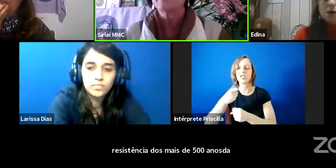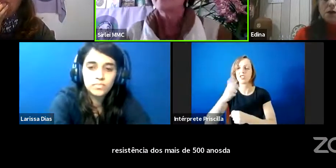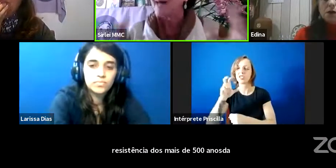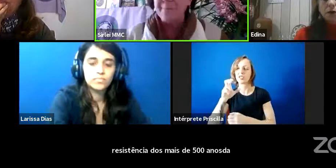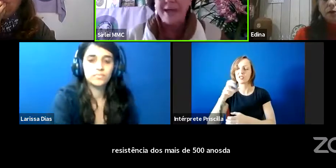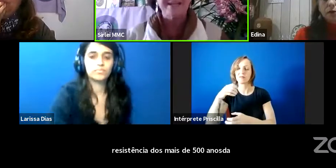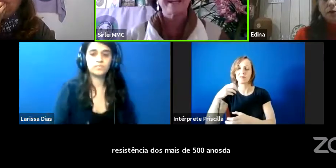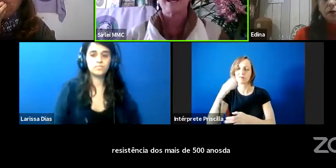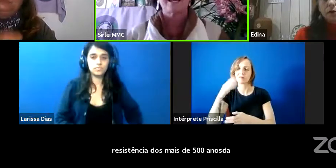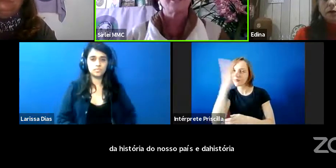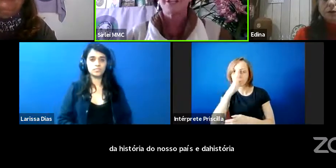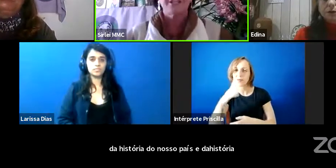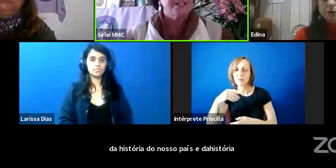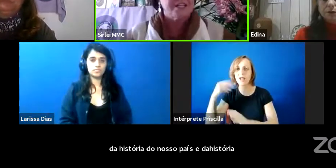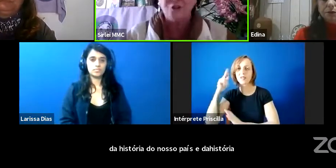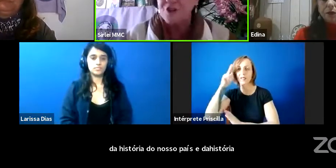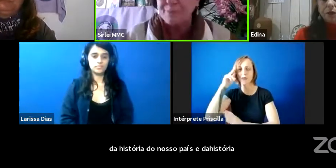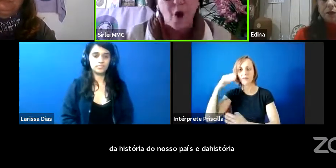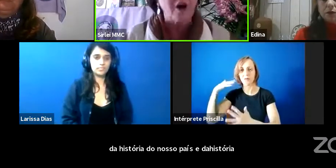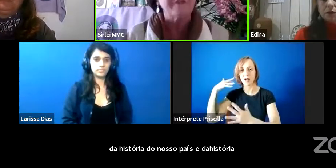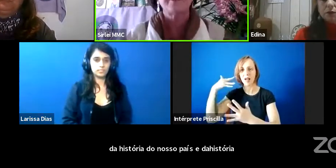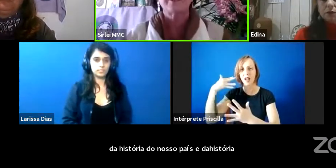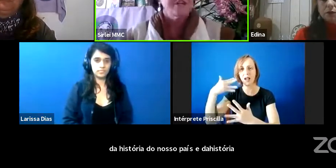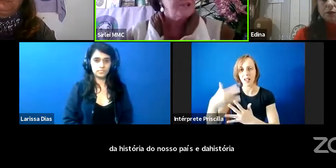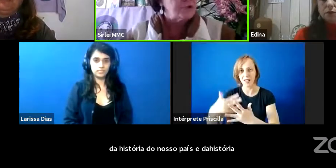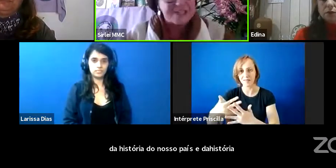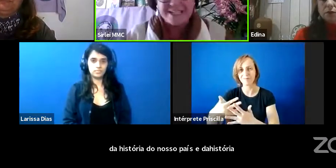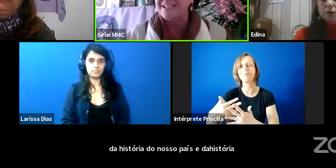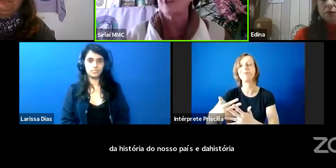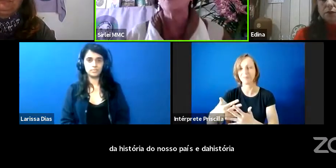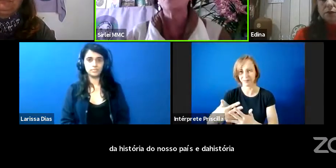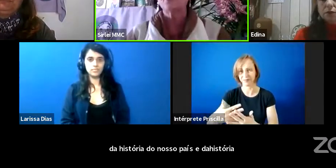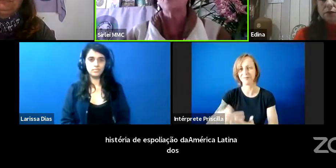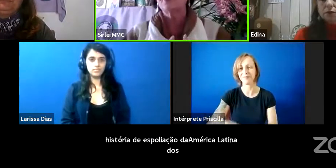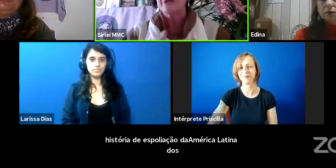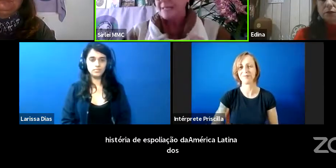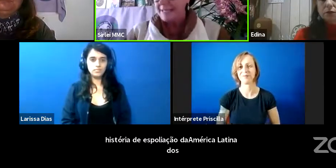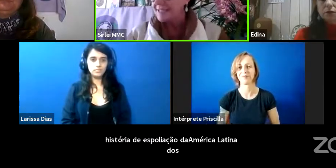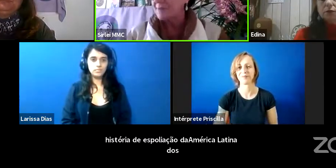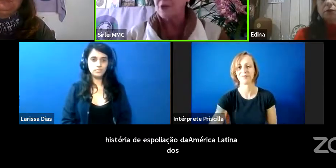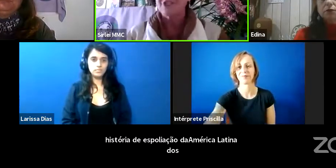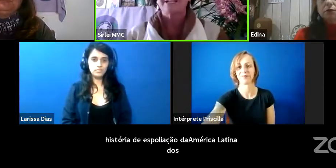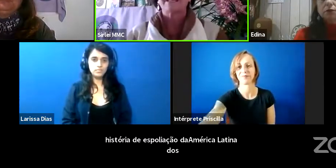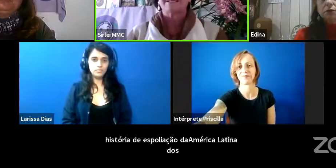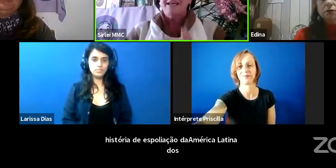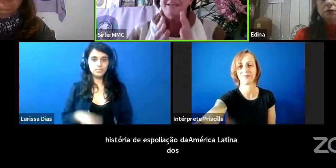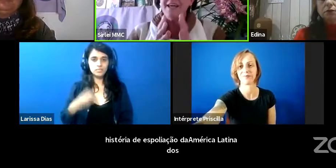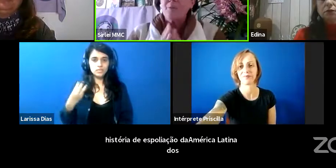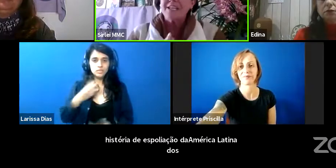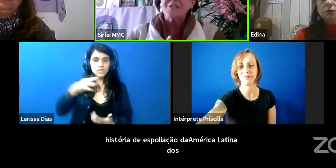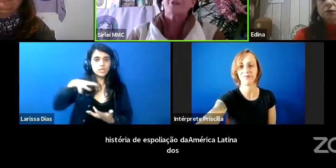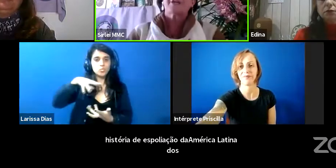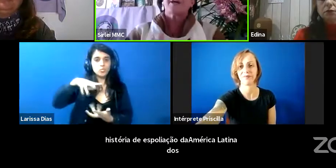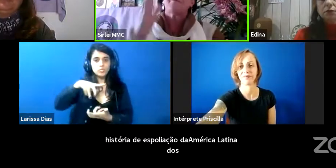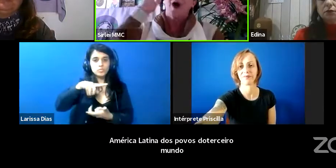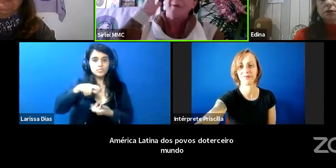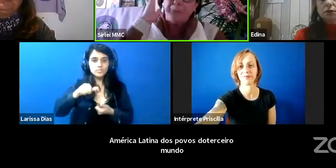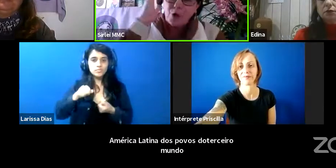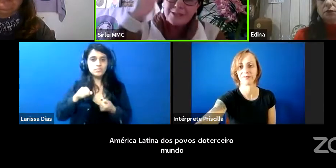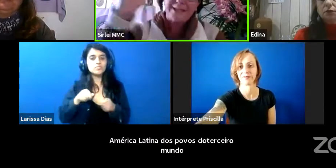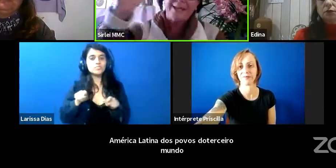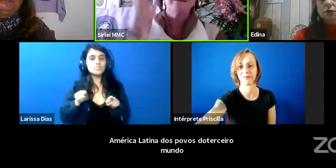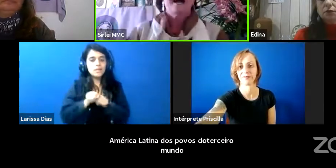expoliação da América Latina, dos povos do Terceiro Mundo e assim por diante. E, ao mesmo